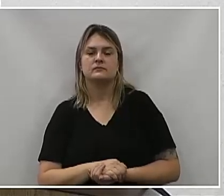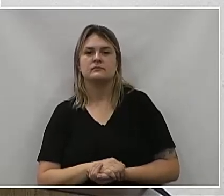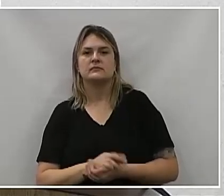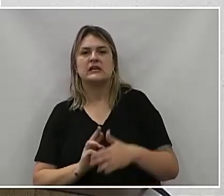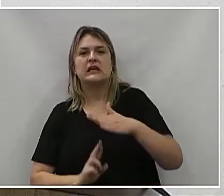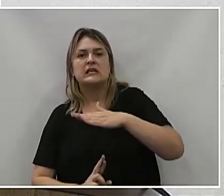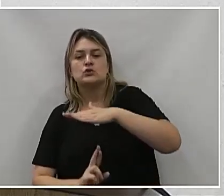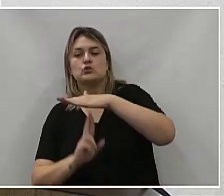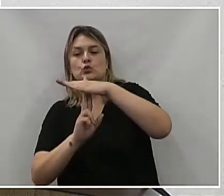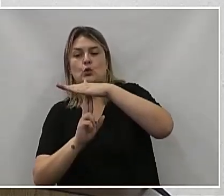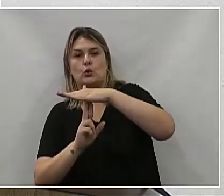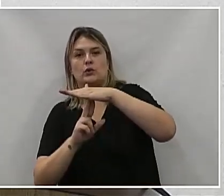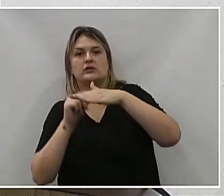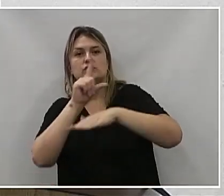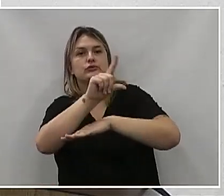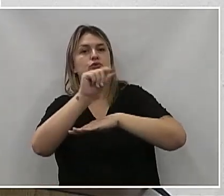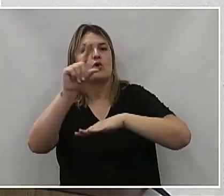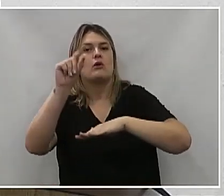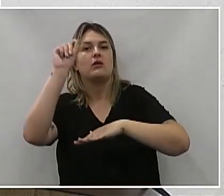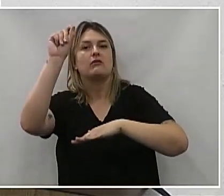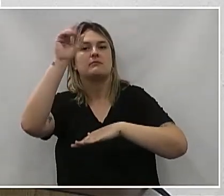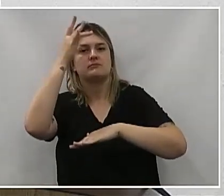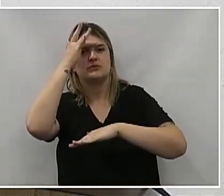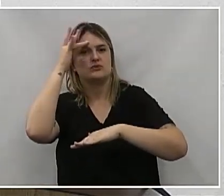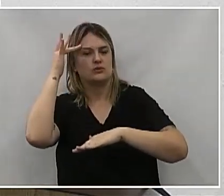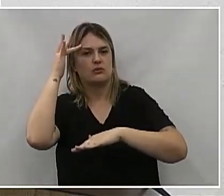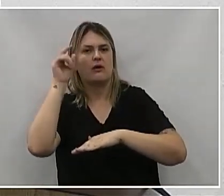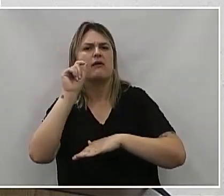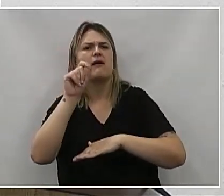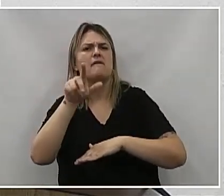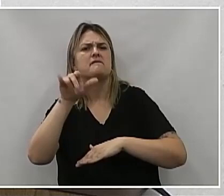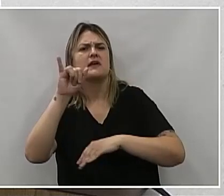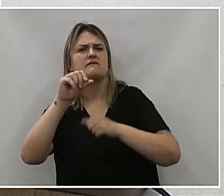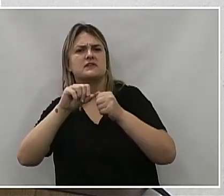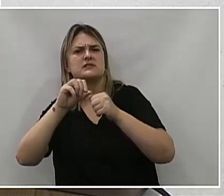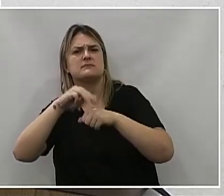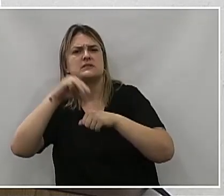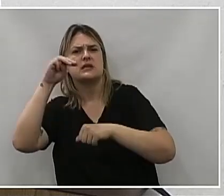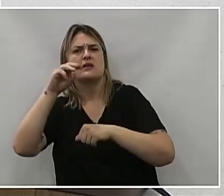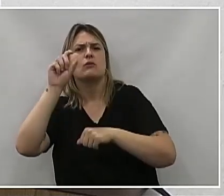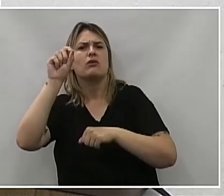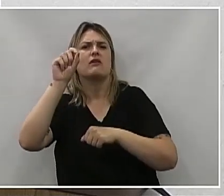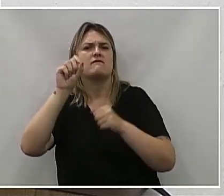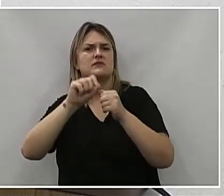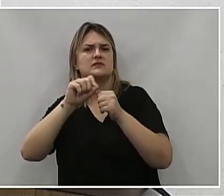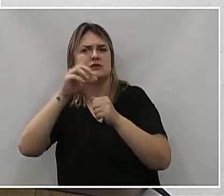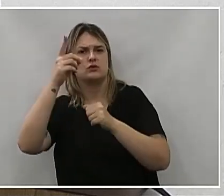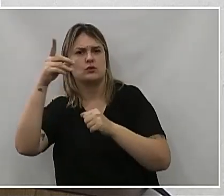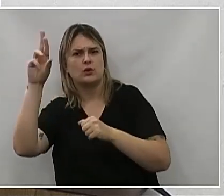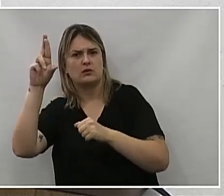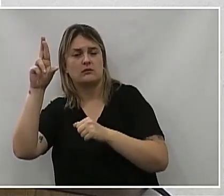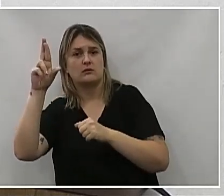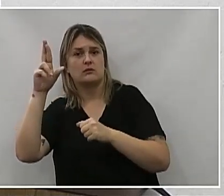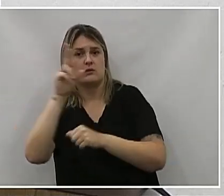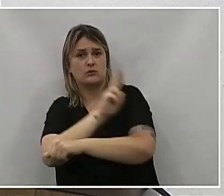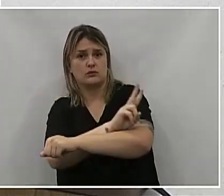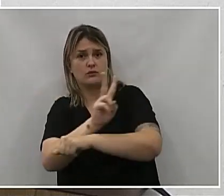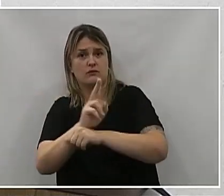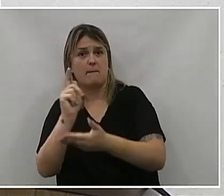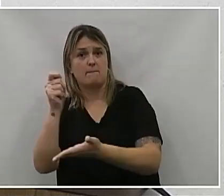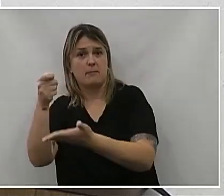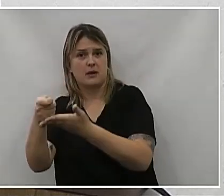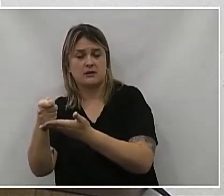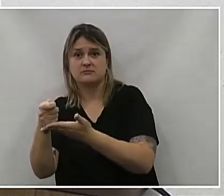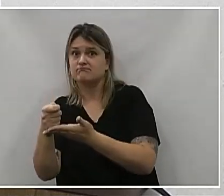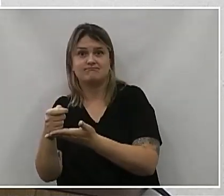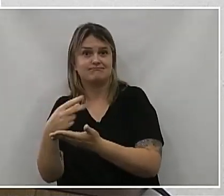por parte da reitoria. Indicava quem vai fazer o mestrado ou quem vai fazer o doutorado, e aí se pagava. E isso